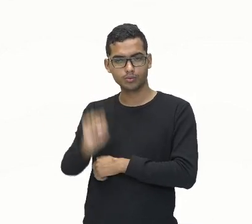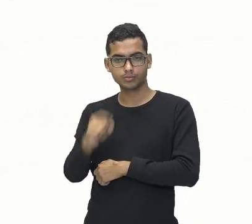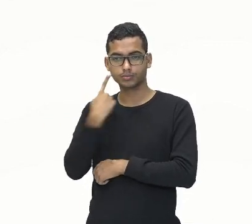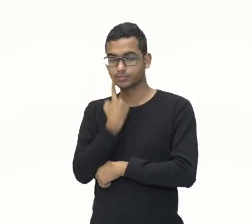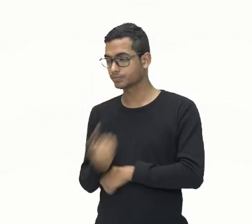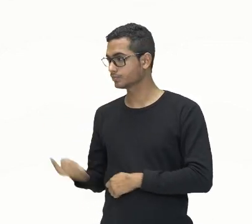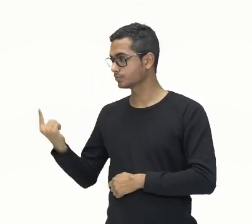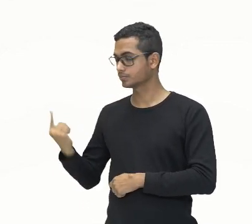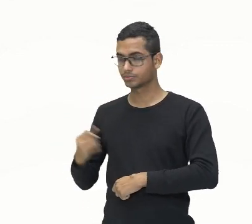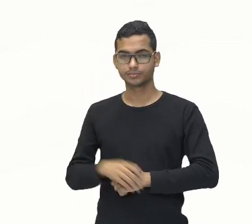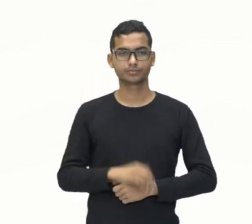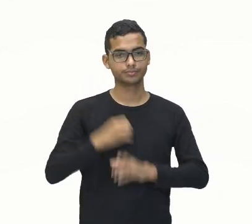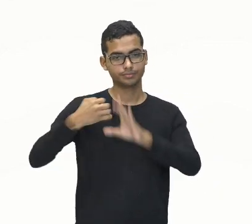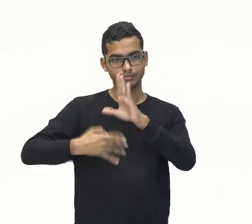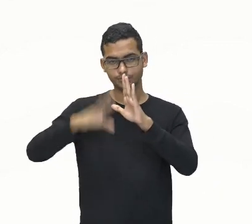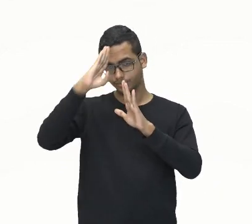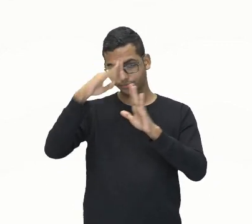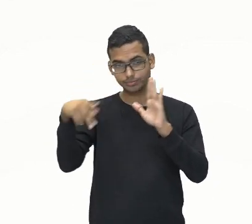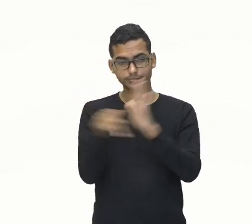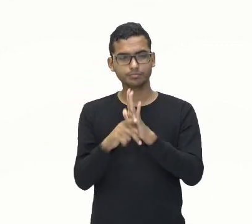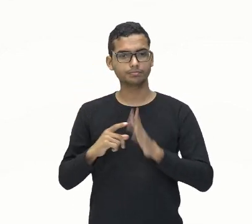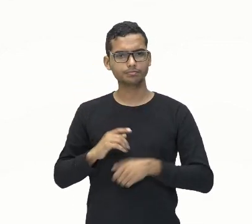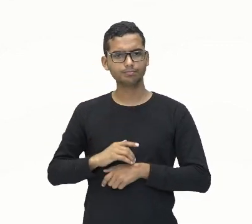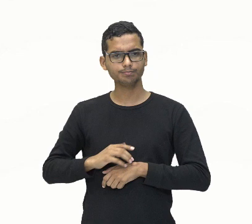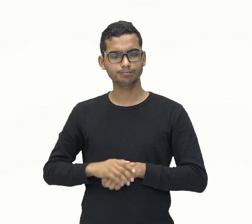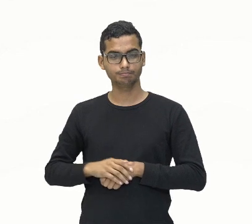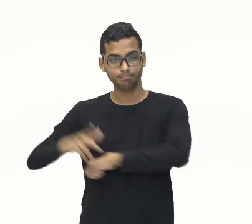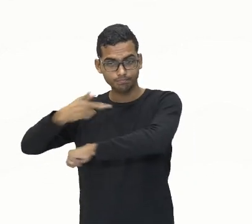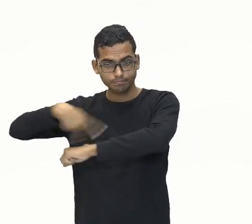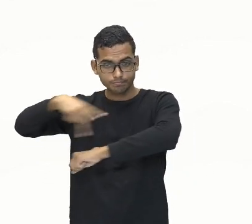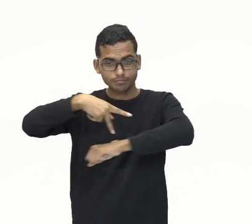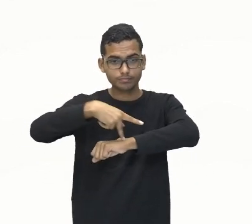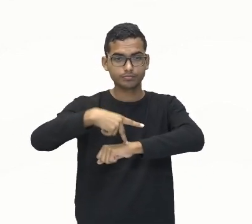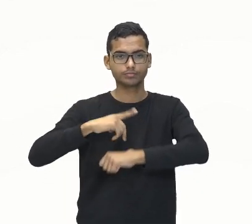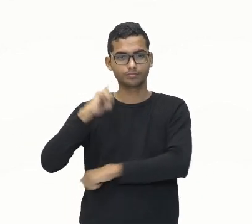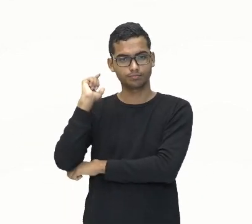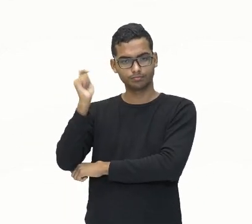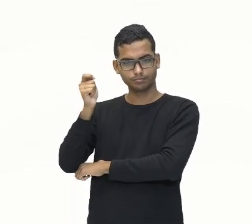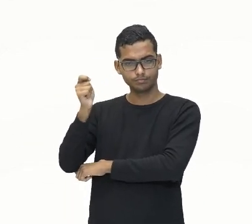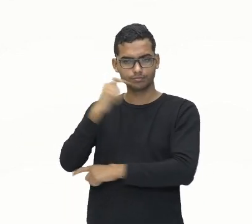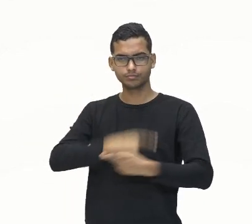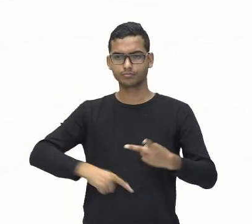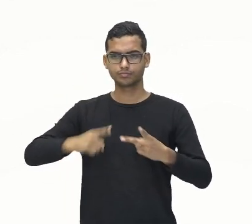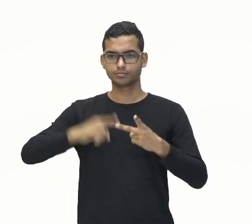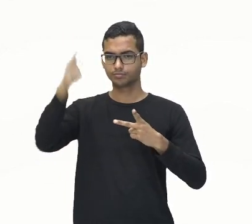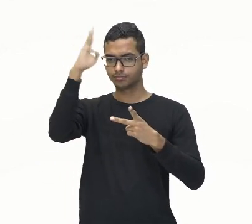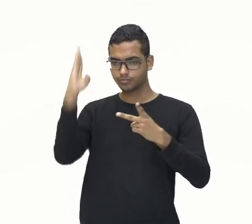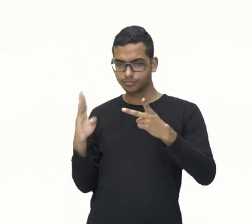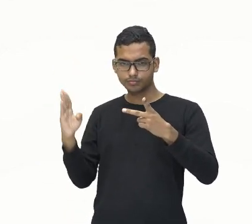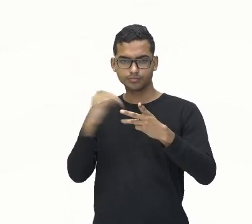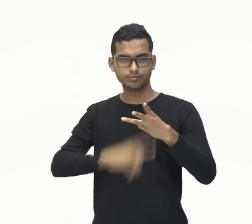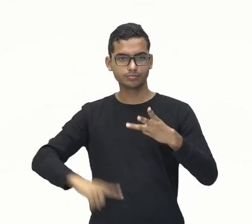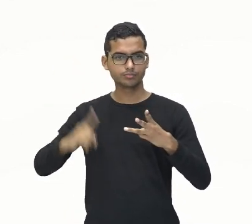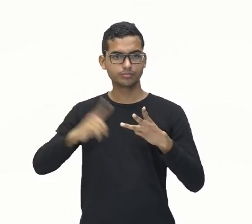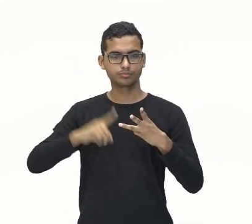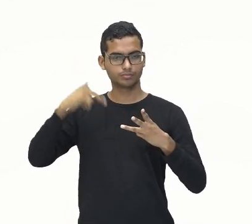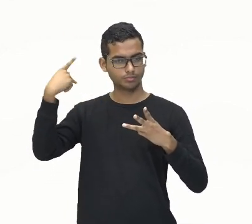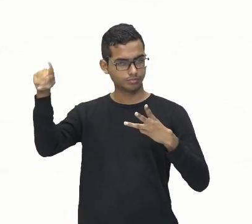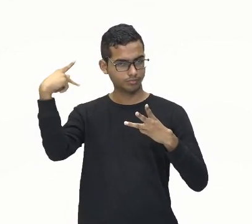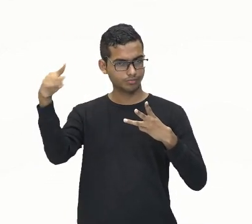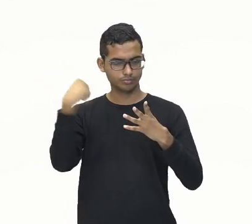características principais aqui. Os membros são a Argentina, Brasil,